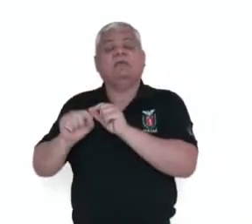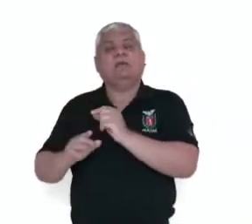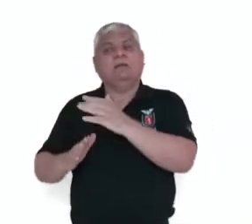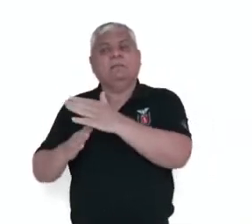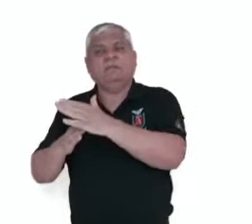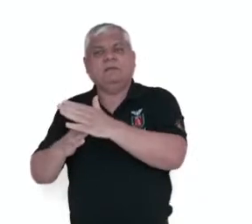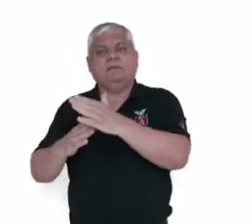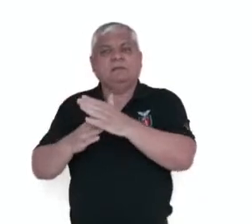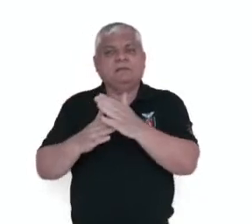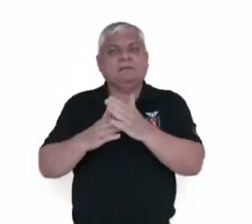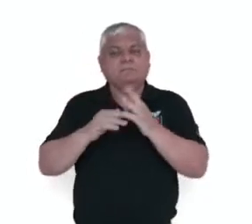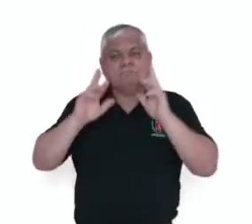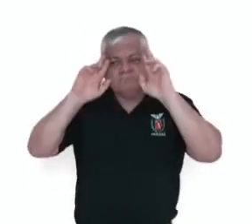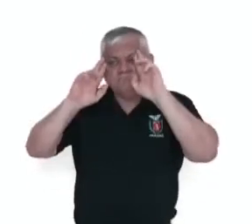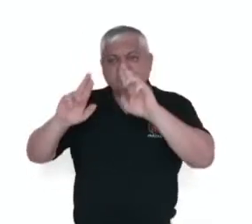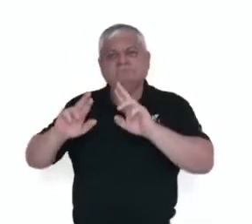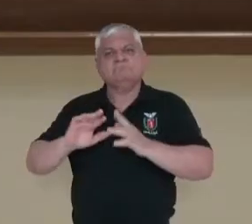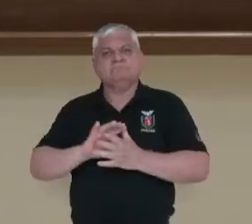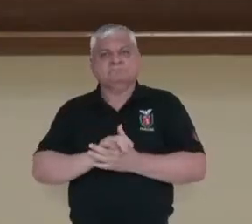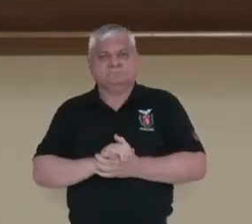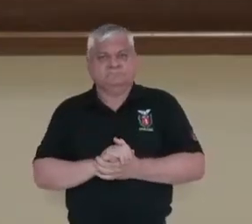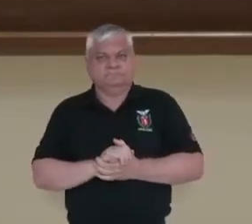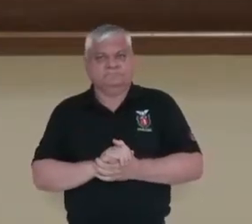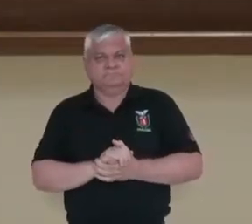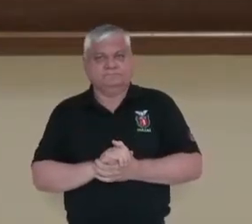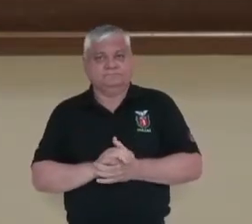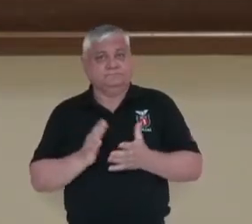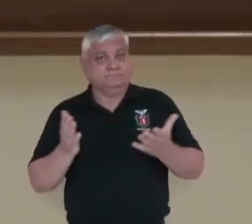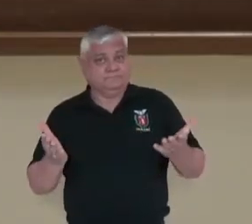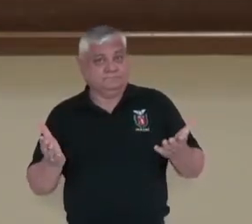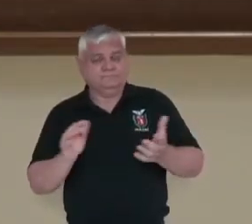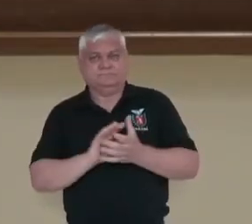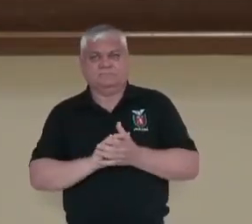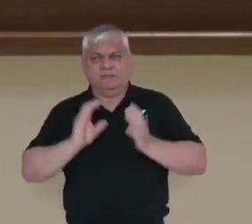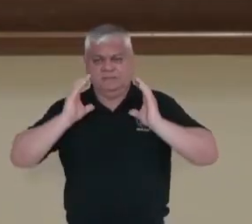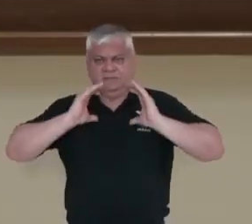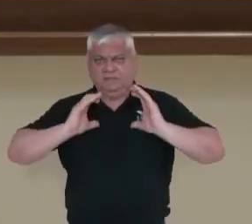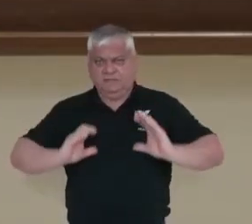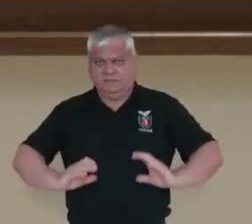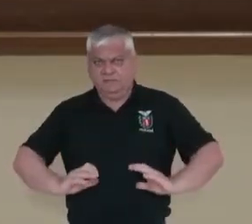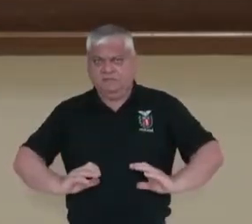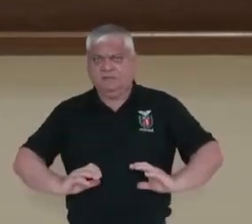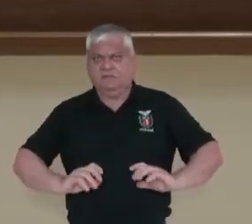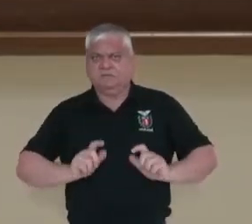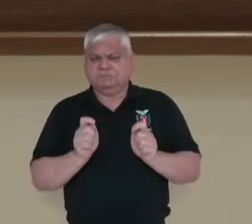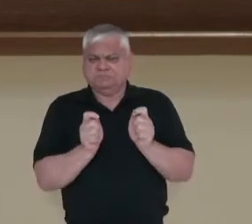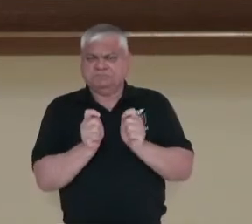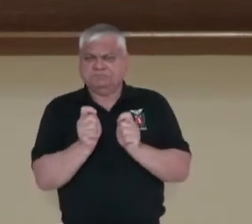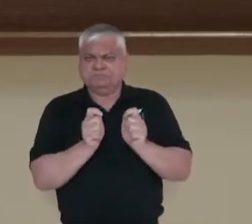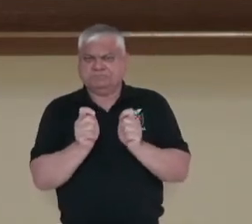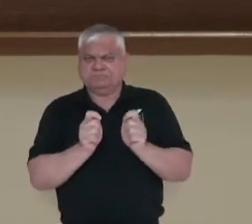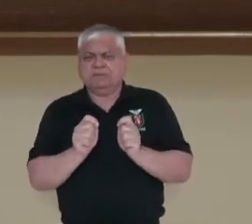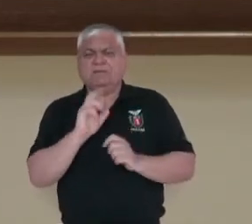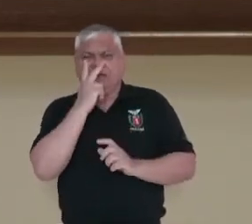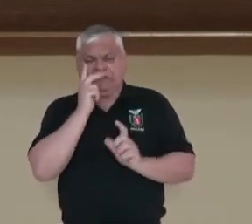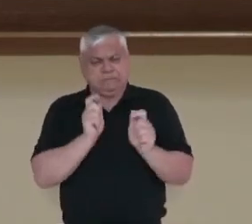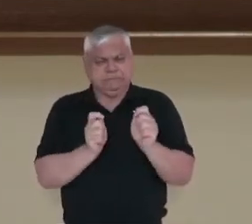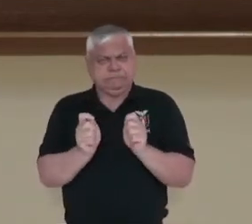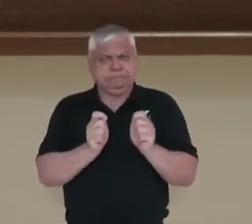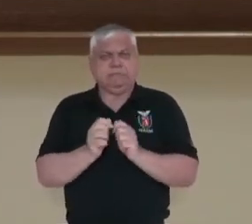limites. Quer dizer, quando ele fala em cidadania regulada, é justamente